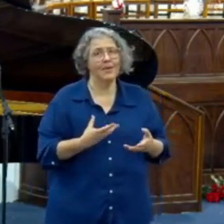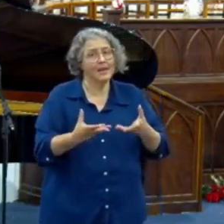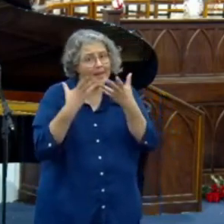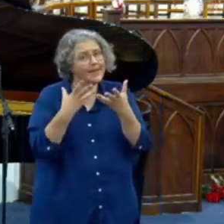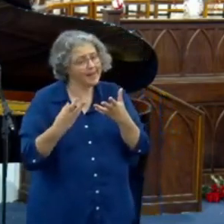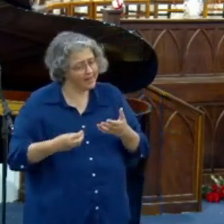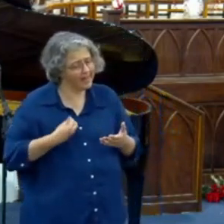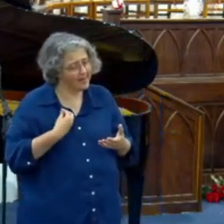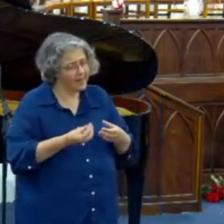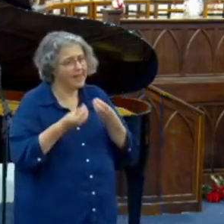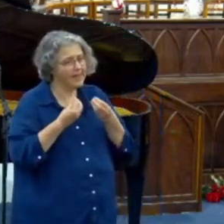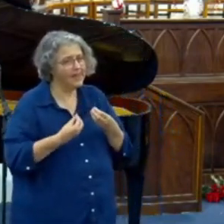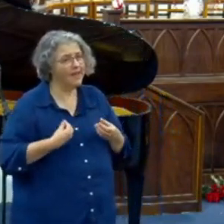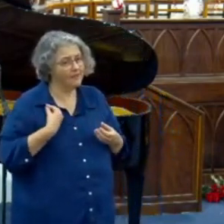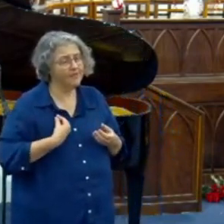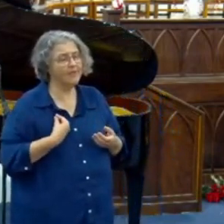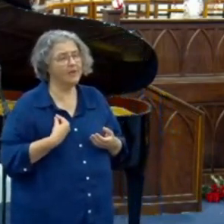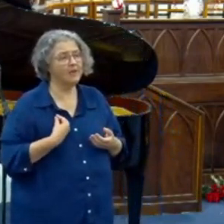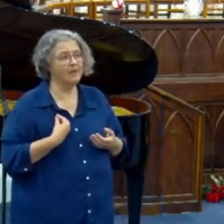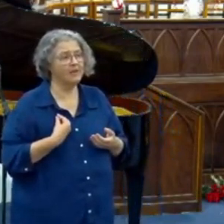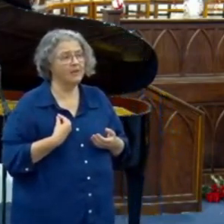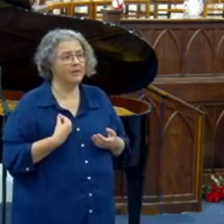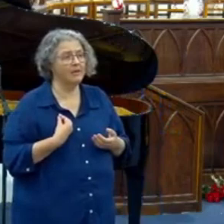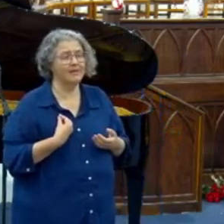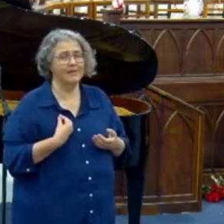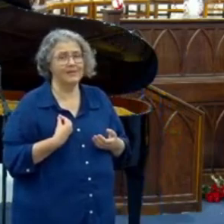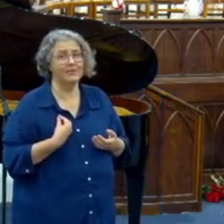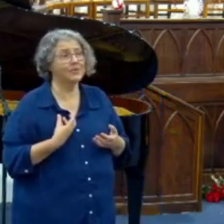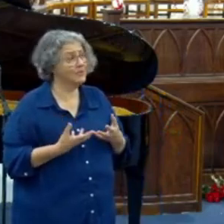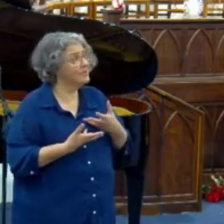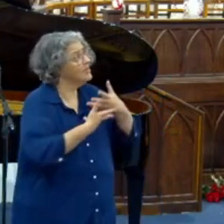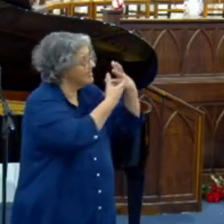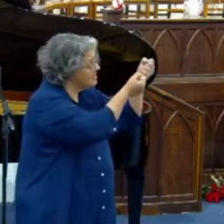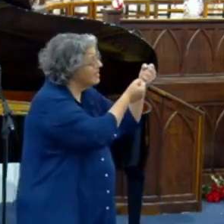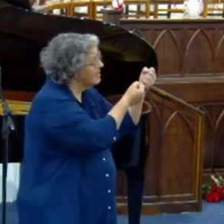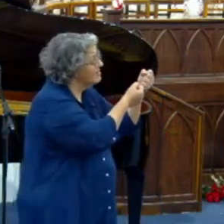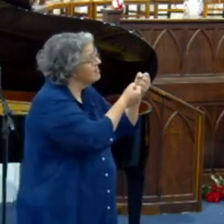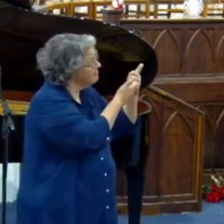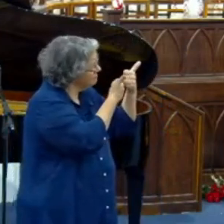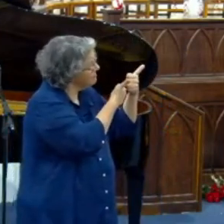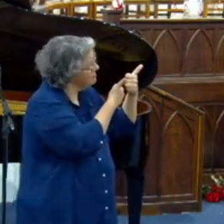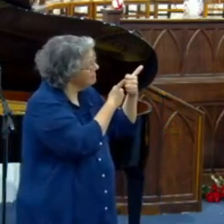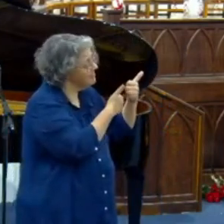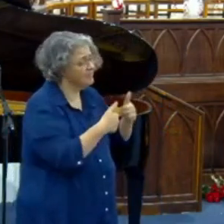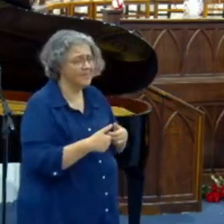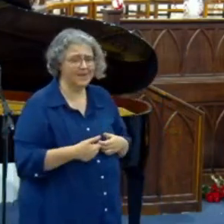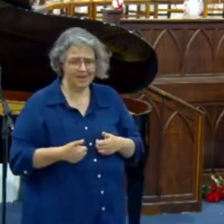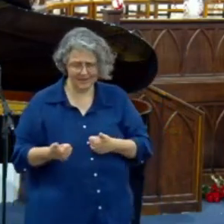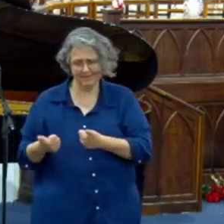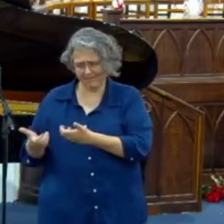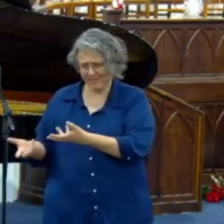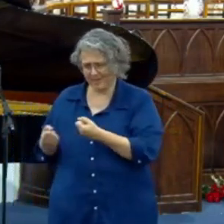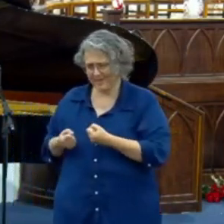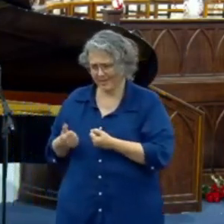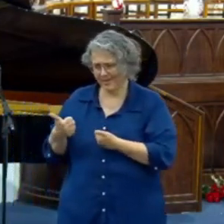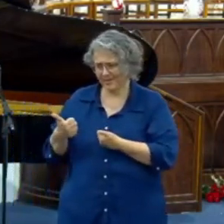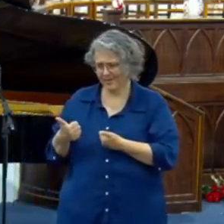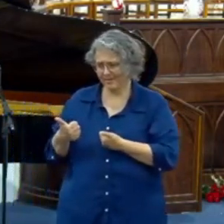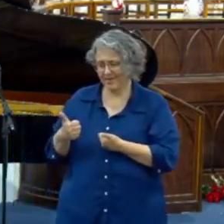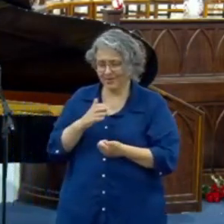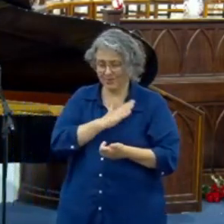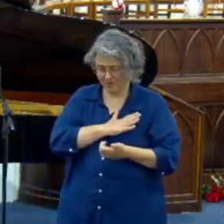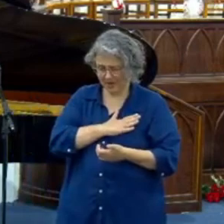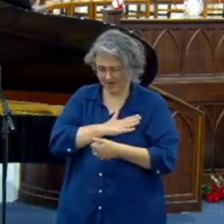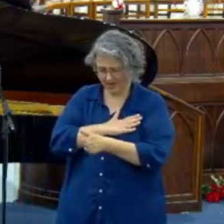até a dizer, eu estou aqui, o Senhor me aceita? E Jesus disse, claro, é fácil de aceitar você, apenas quero ver como está o